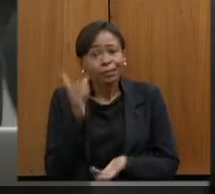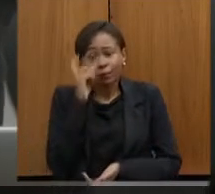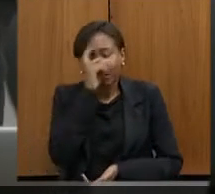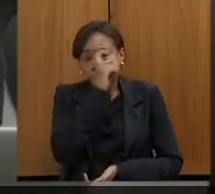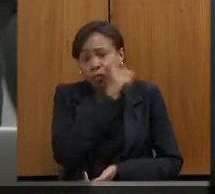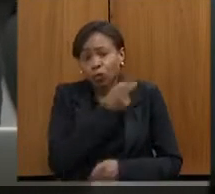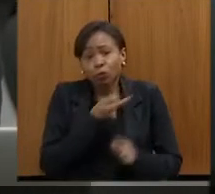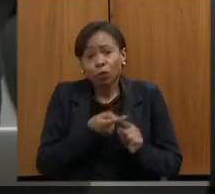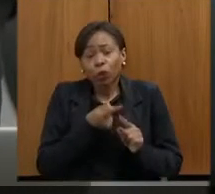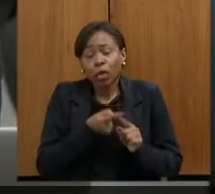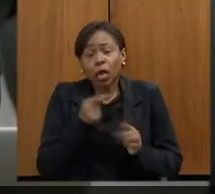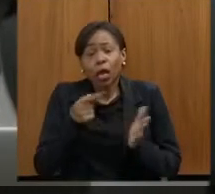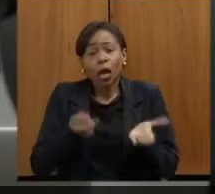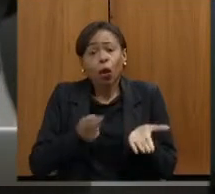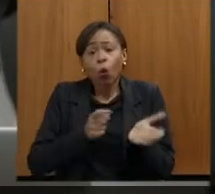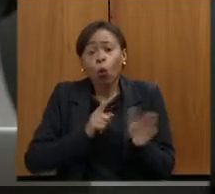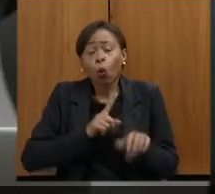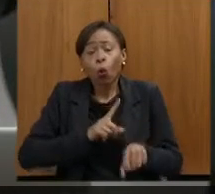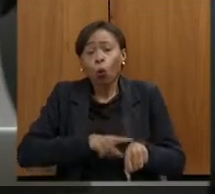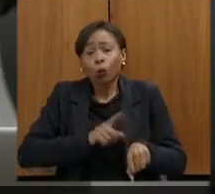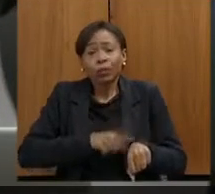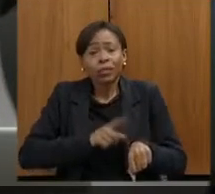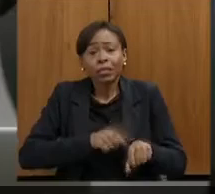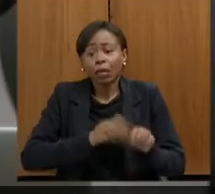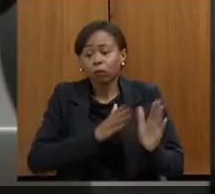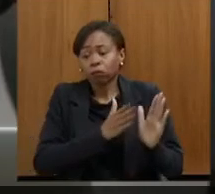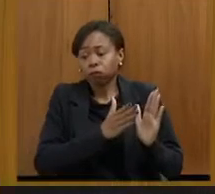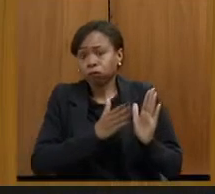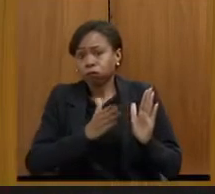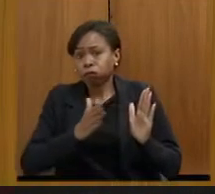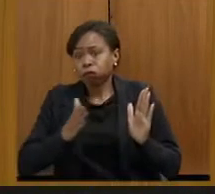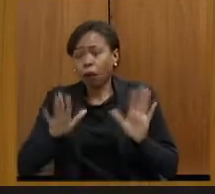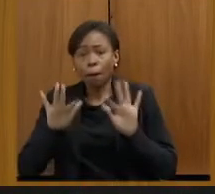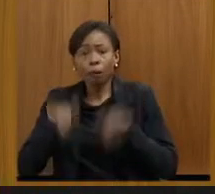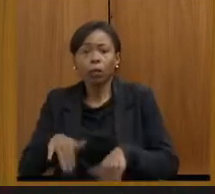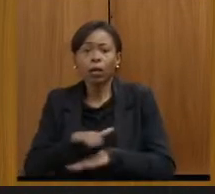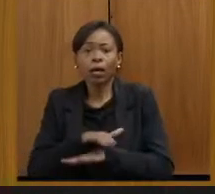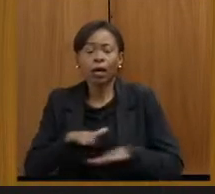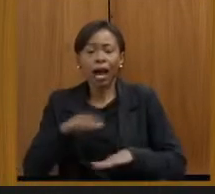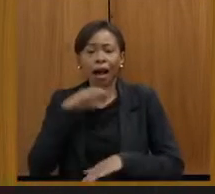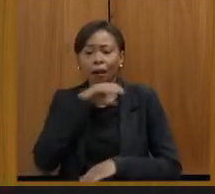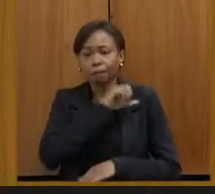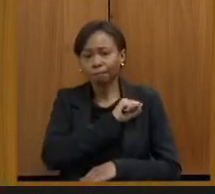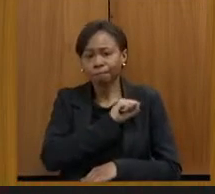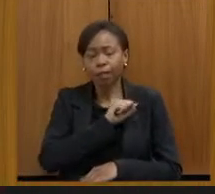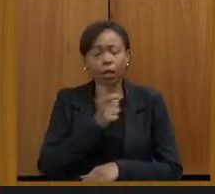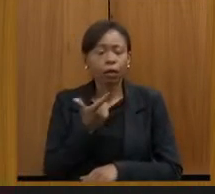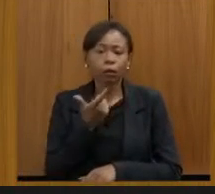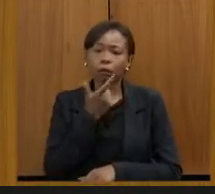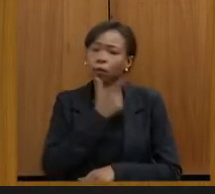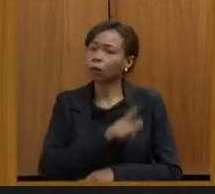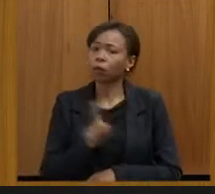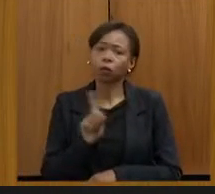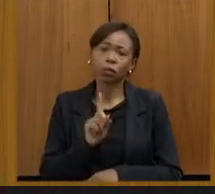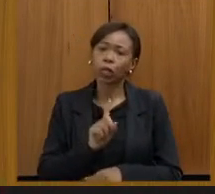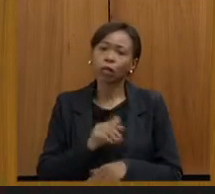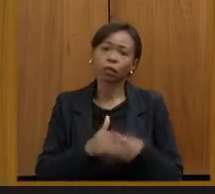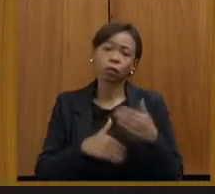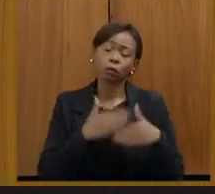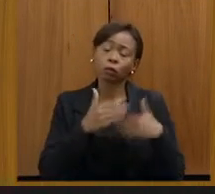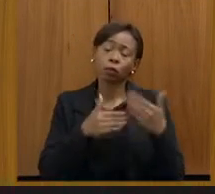rápido, e aí não conseguem avançar nesse desdobramento da documentação.